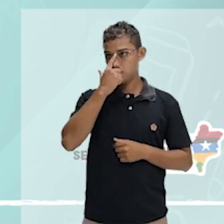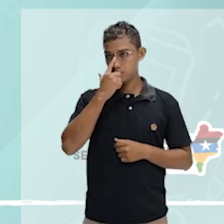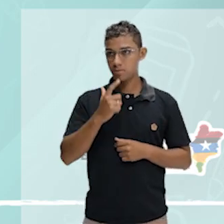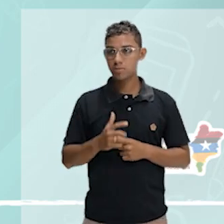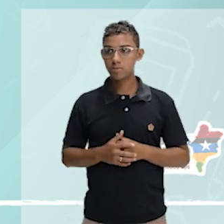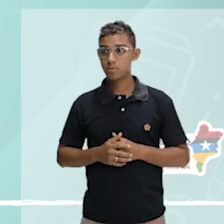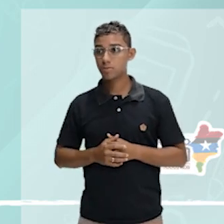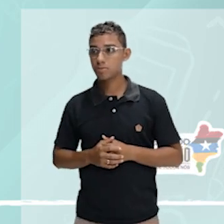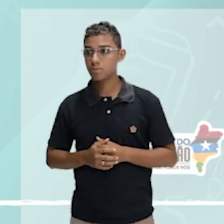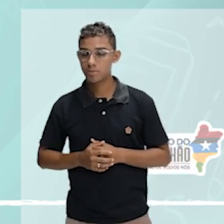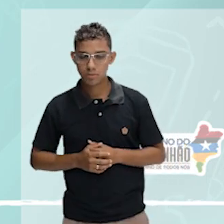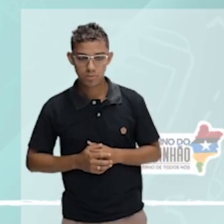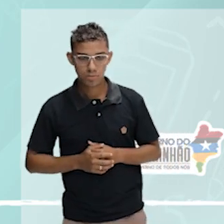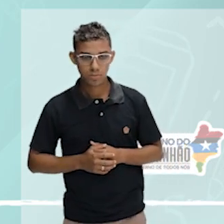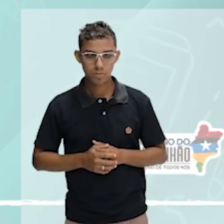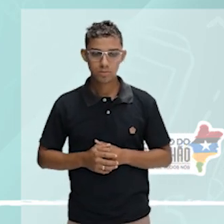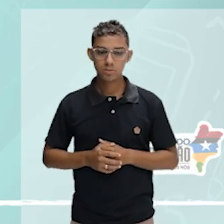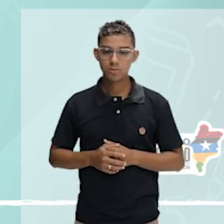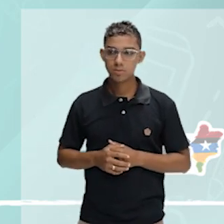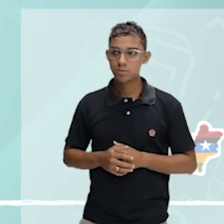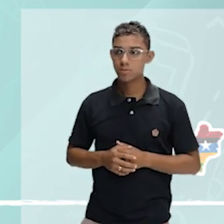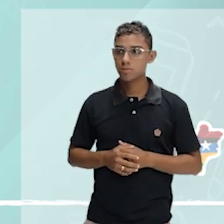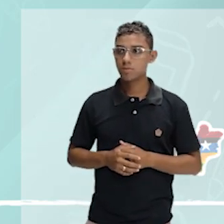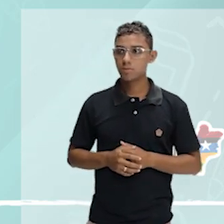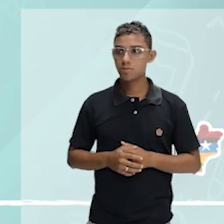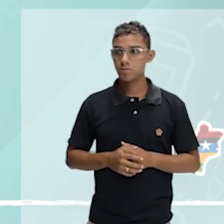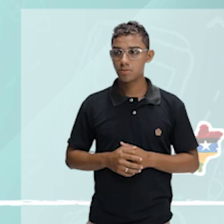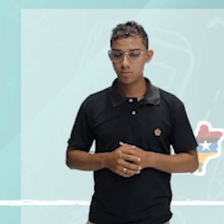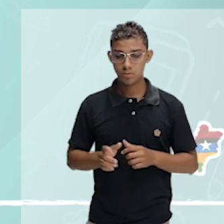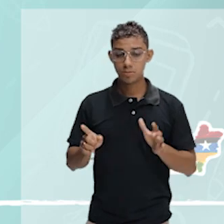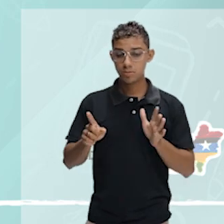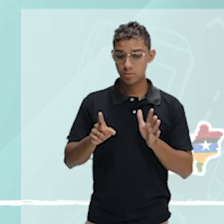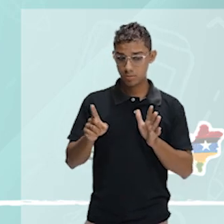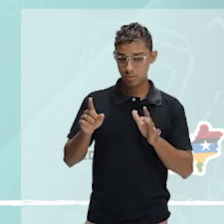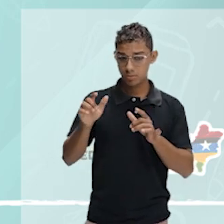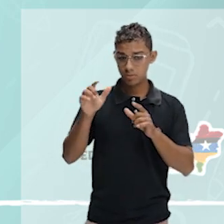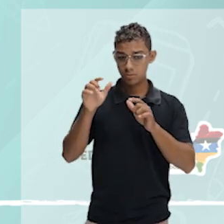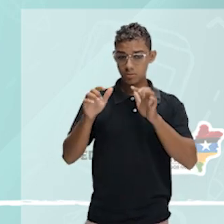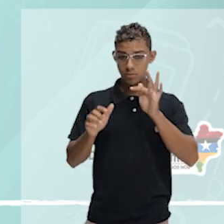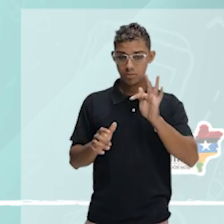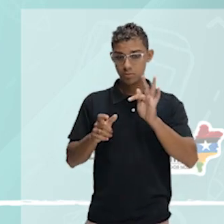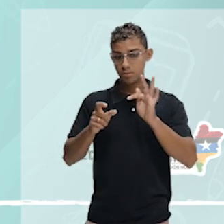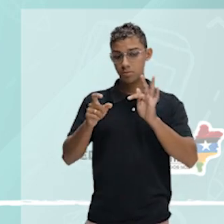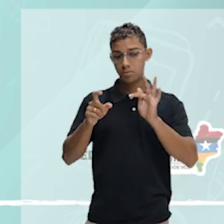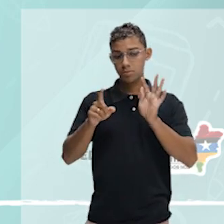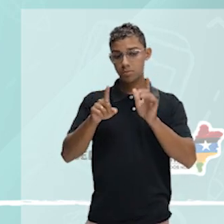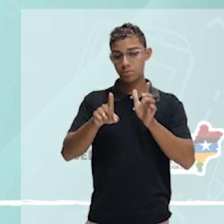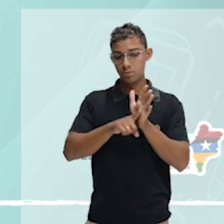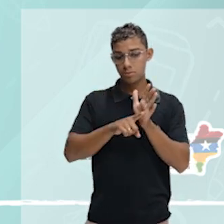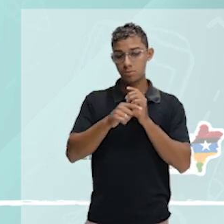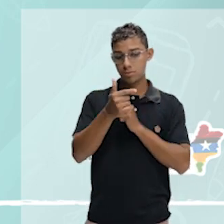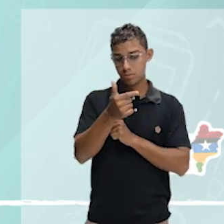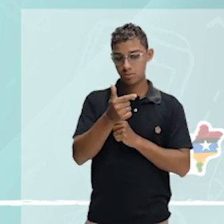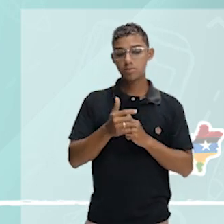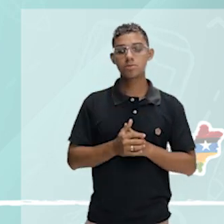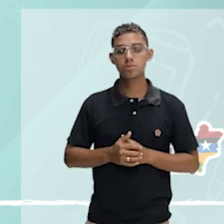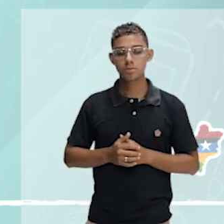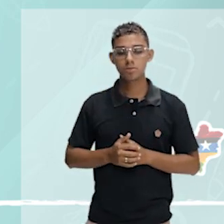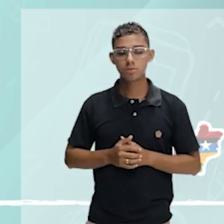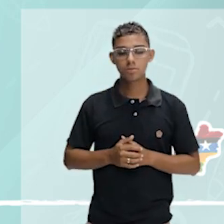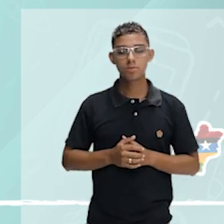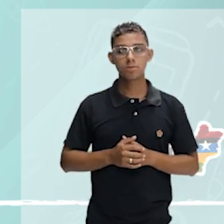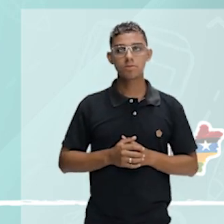do dois não desculpa tá um menos ou menos dois tá então F do -2 eu vou ter um quarto elevado a menos 2